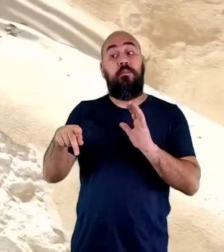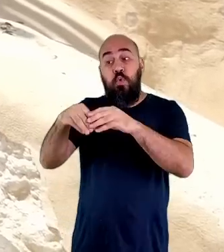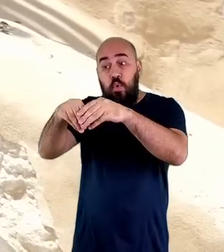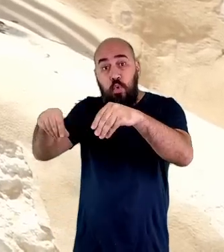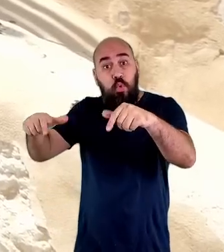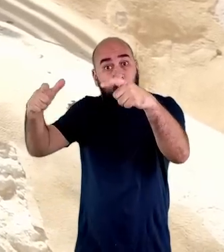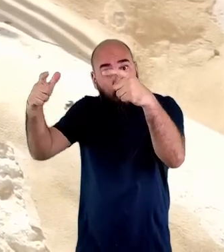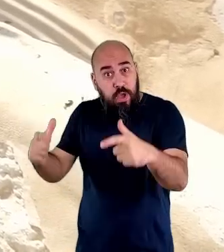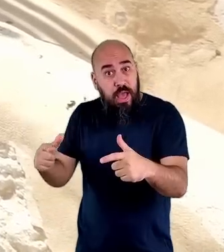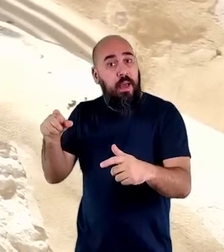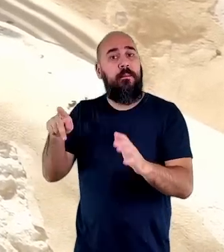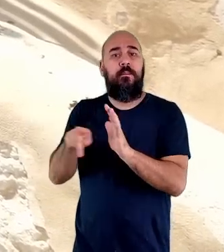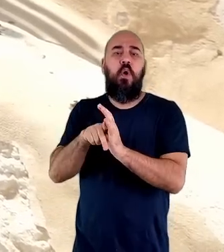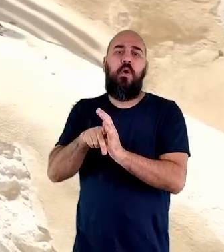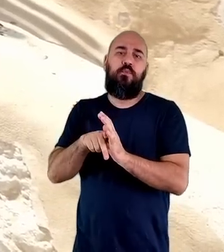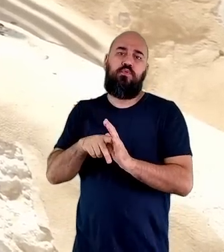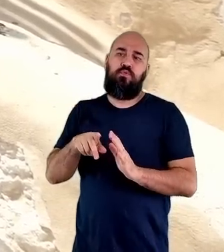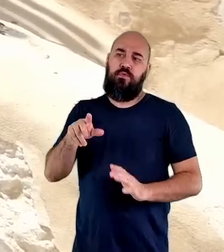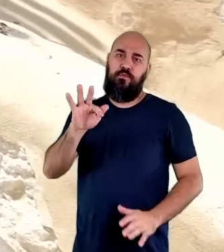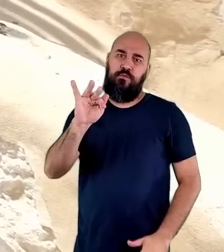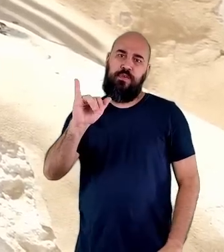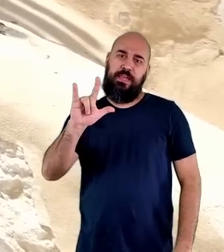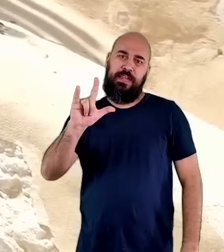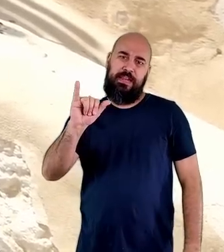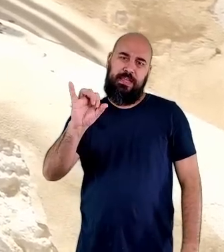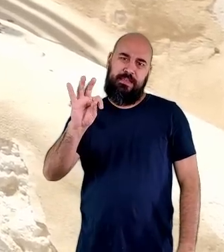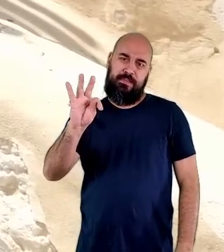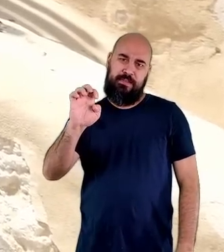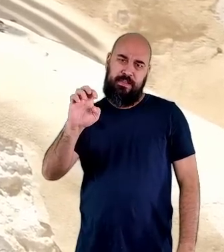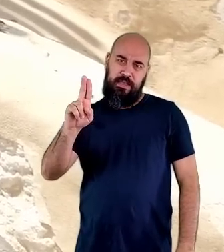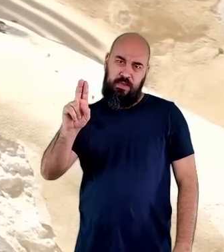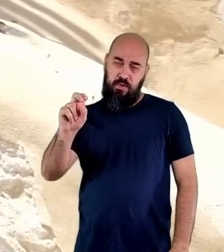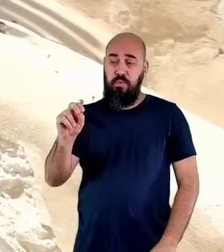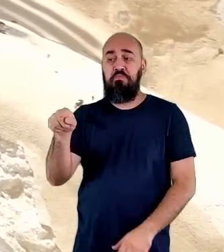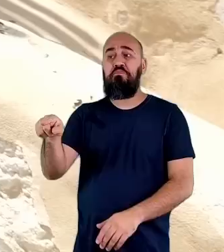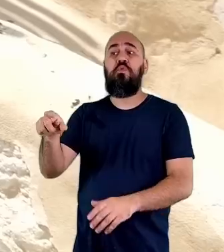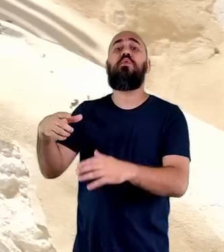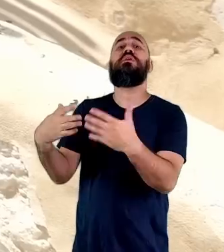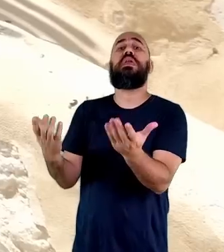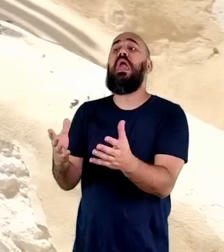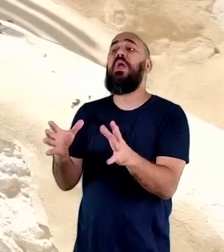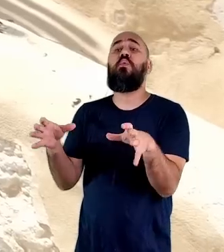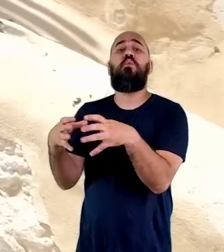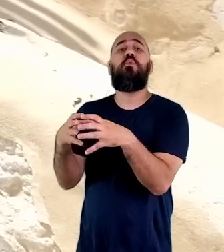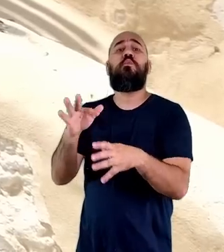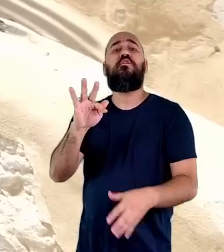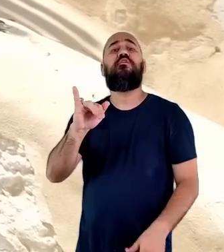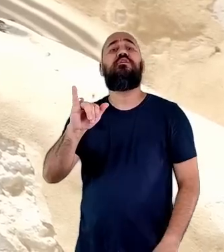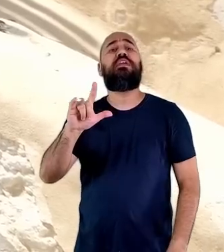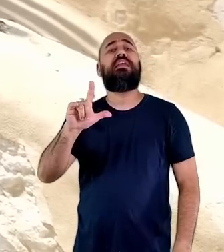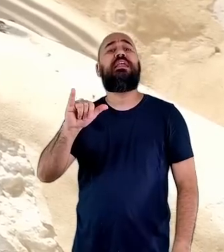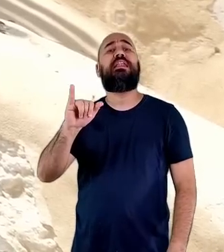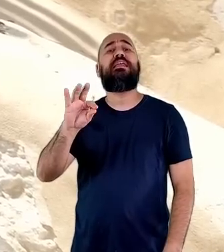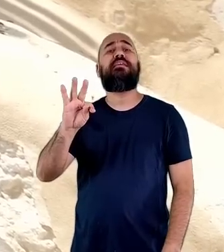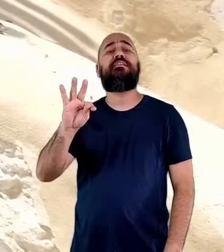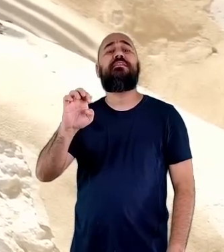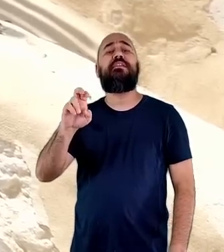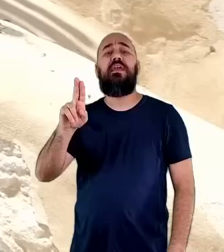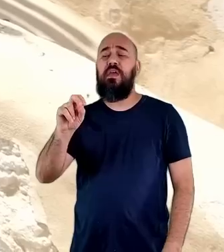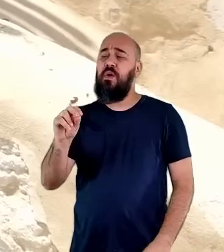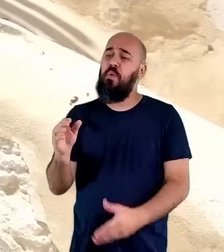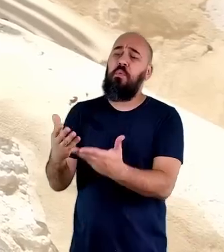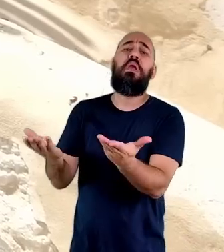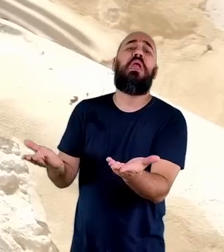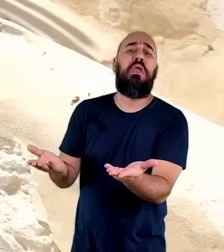filisteus. Quem seria este filisteu da época de Abraão ainda também é um ponto de debate, porque os filisteus que vão